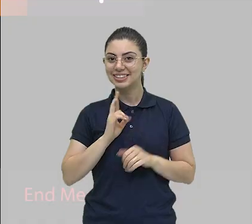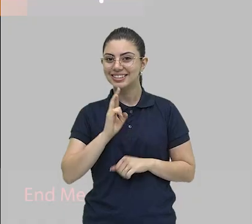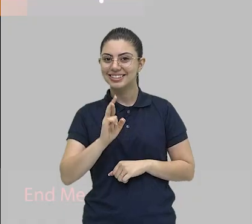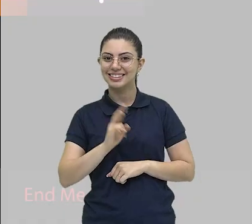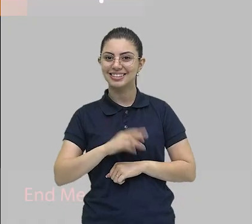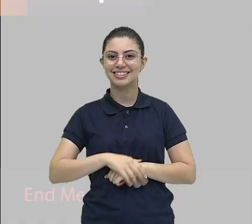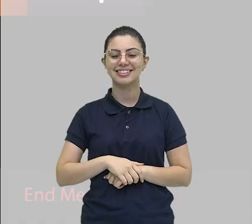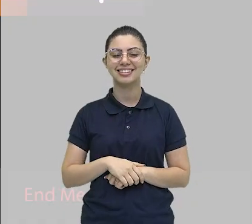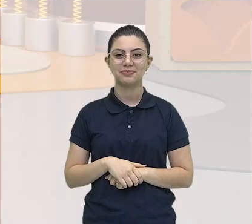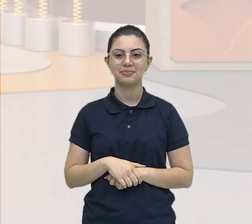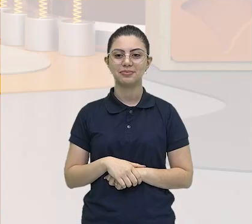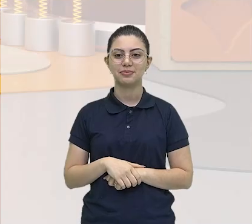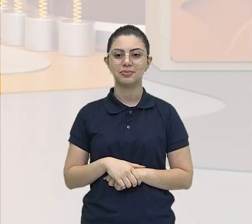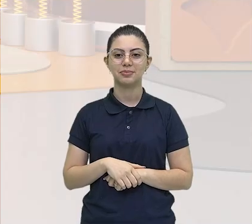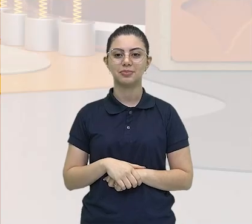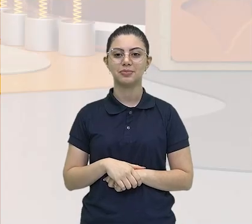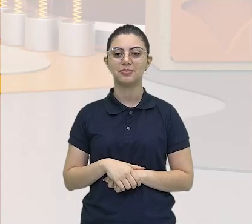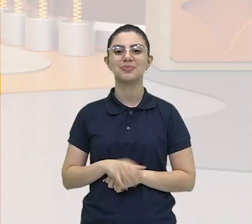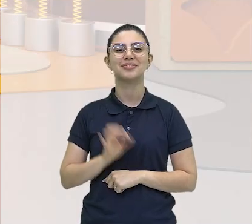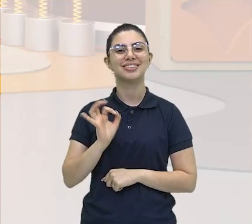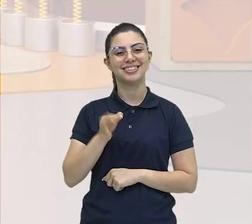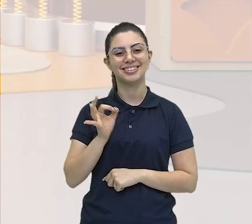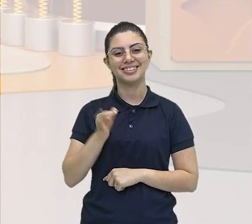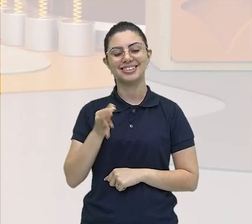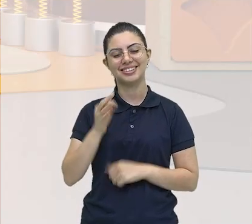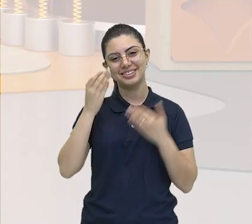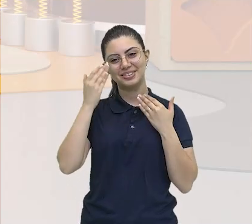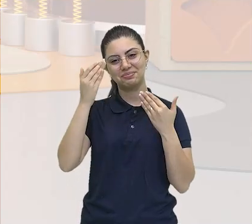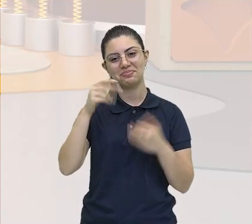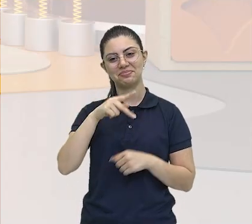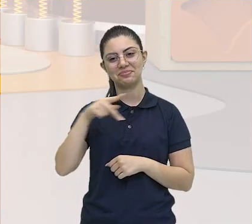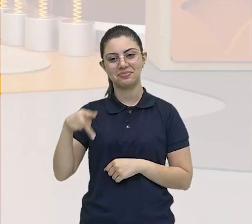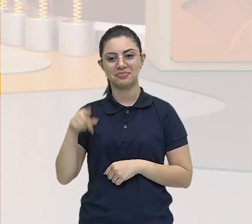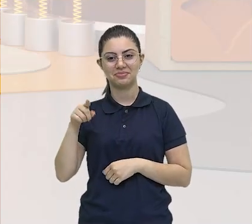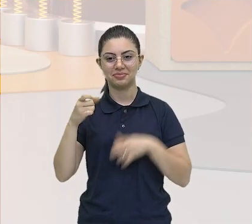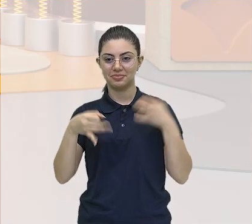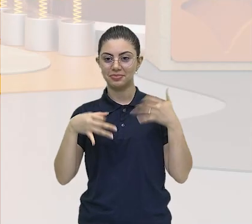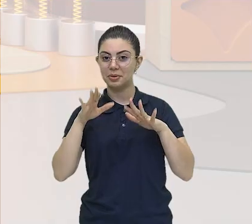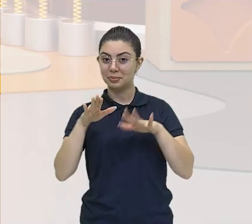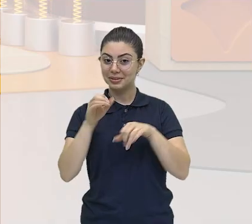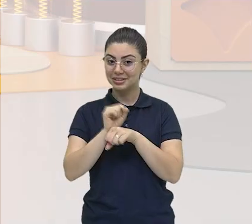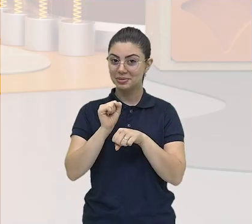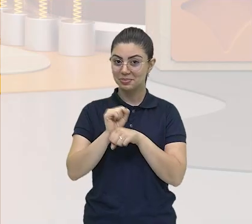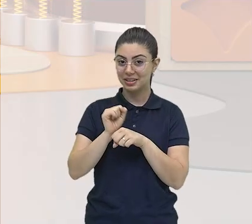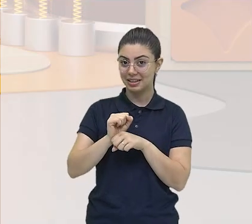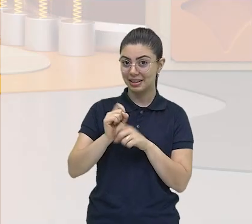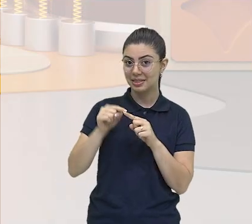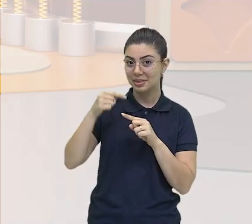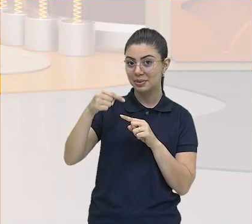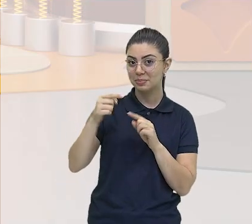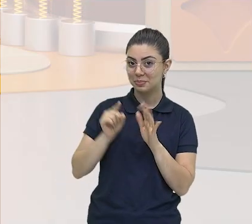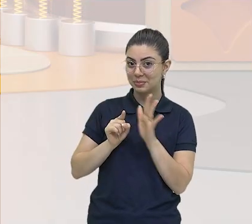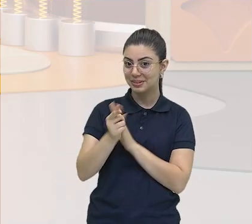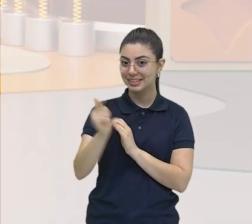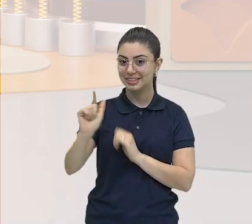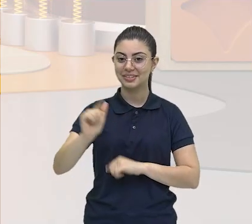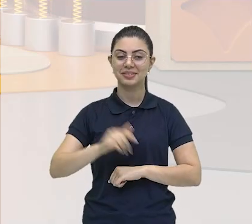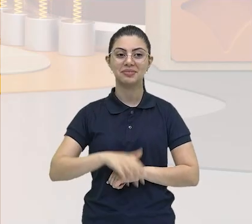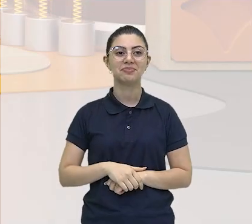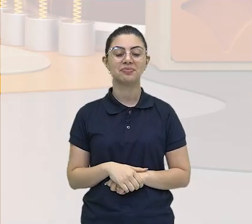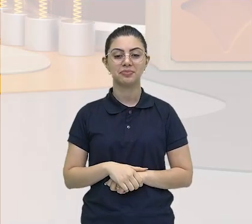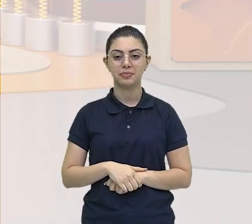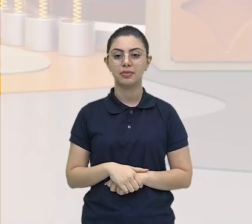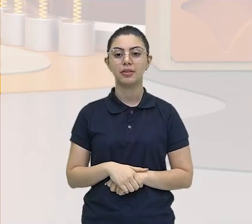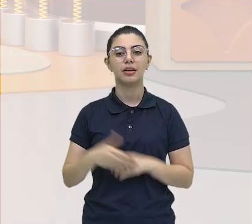vocês. Com certeza, professor William. Obrigada pela participação, mas aguarde aí, que daqui a pouco eu tenho outra pergunta. A gente vai